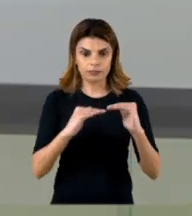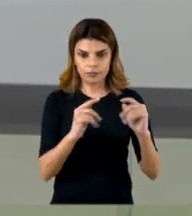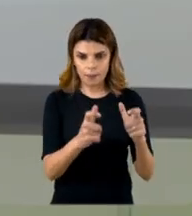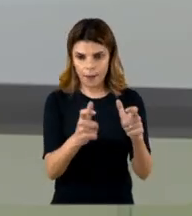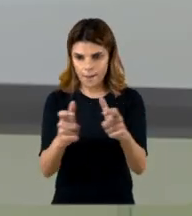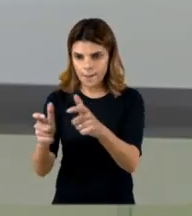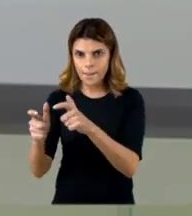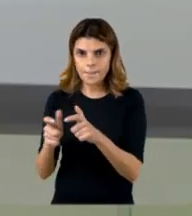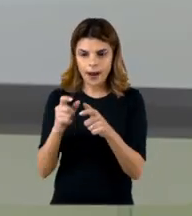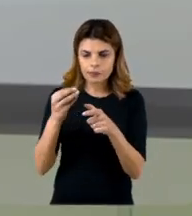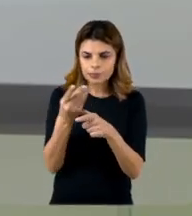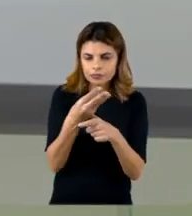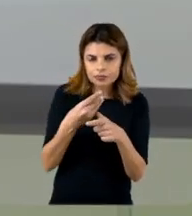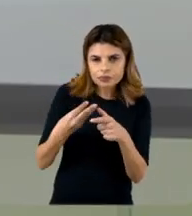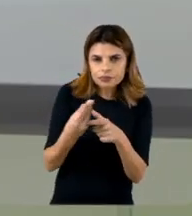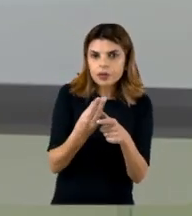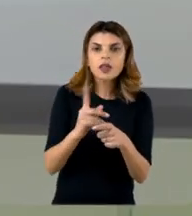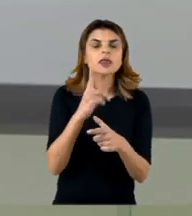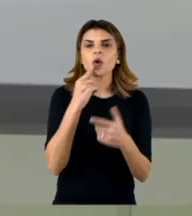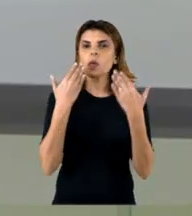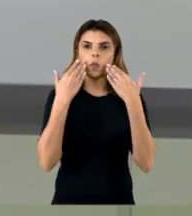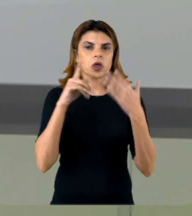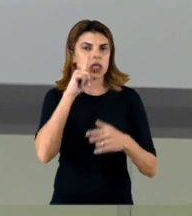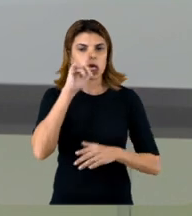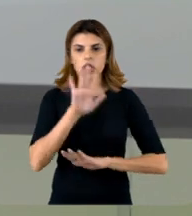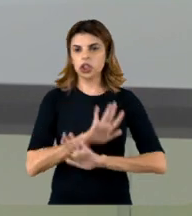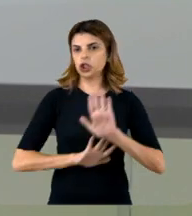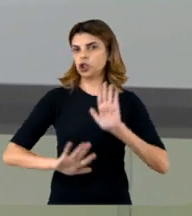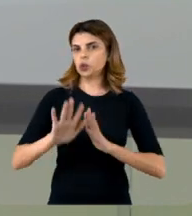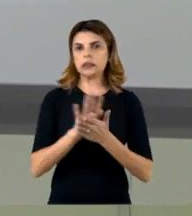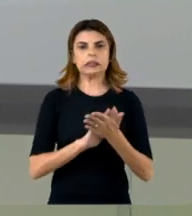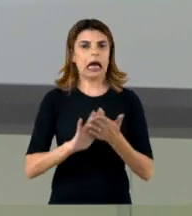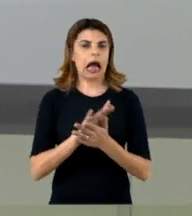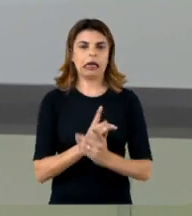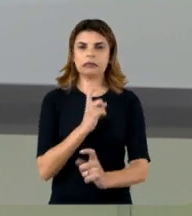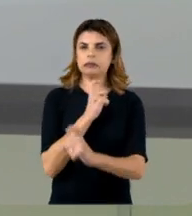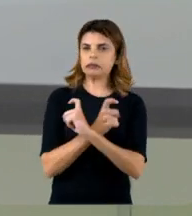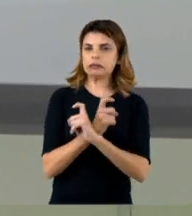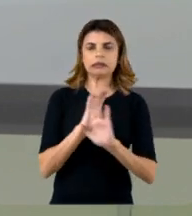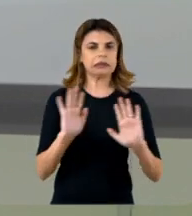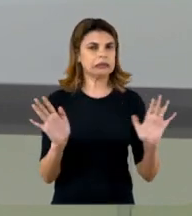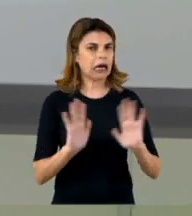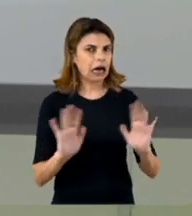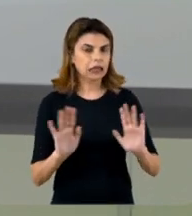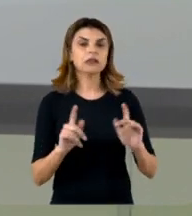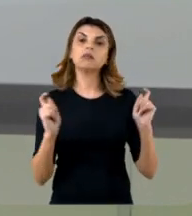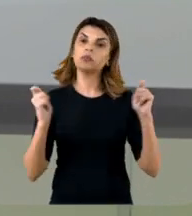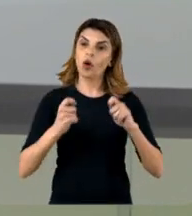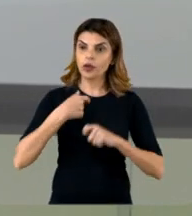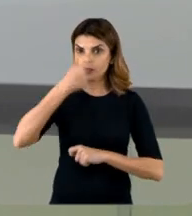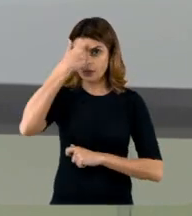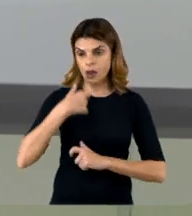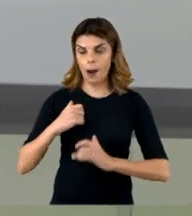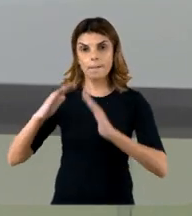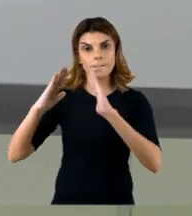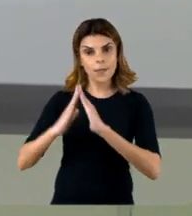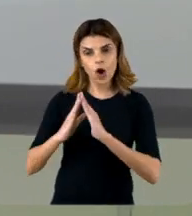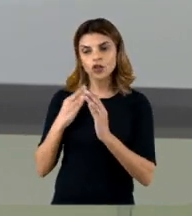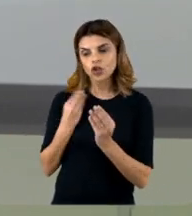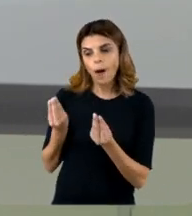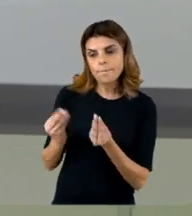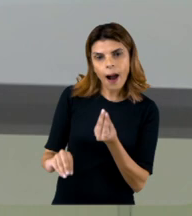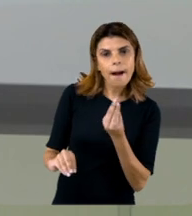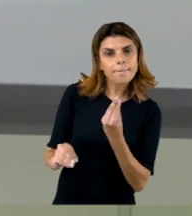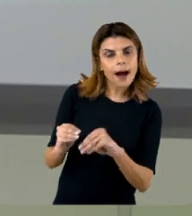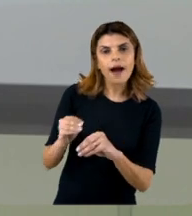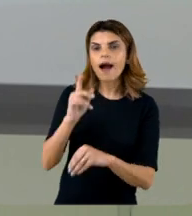as estações disseminadoras de larvicida não apresentam risco aos residentes das casas onde estão instaladas e cabe ao morador